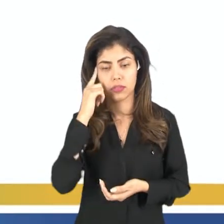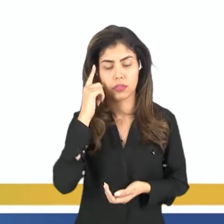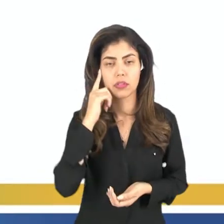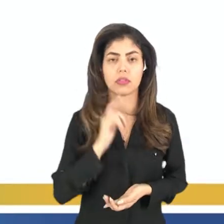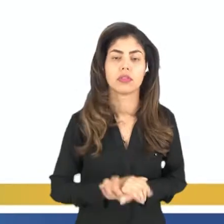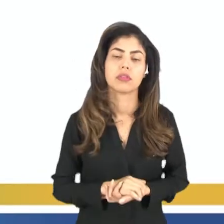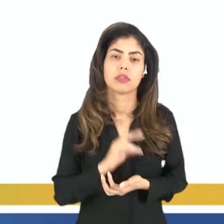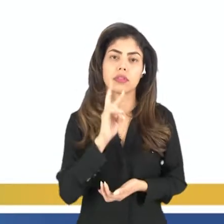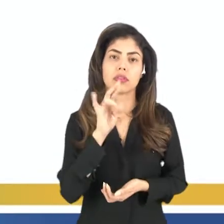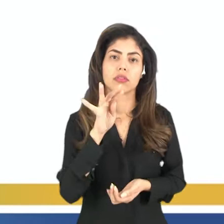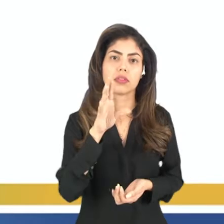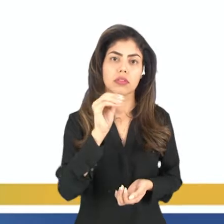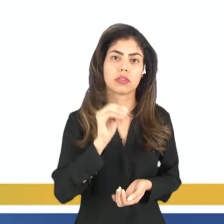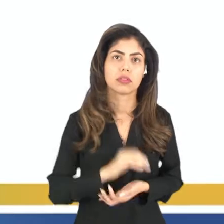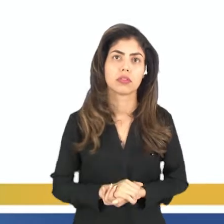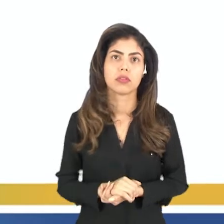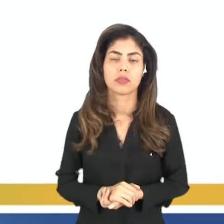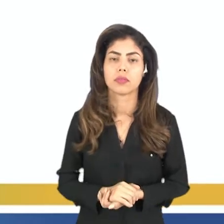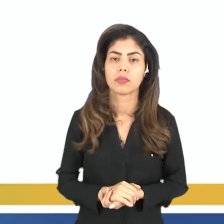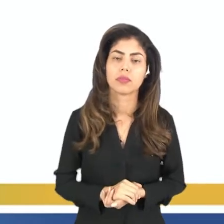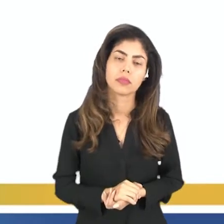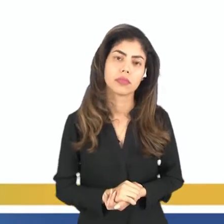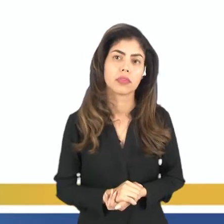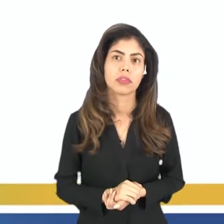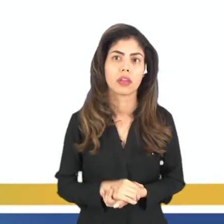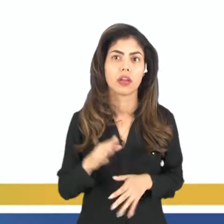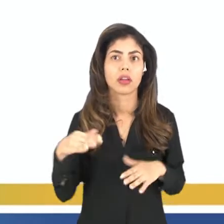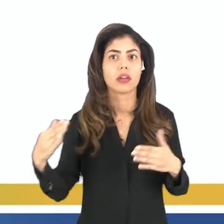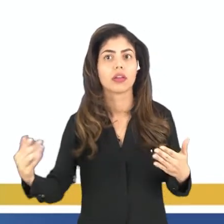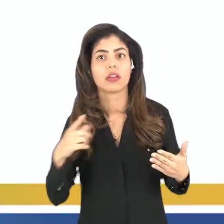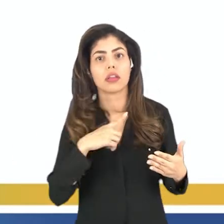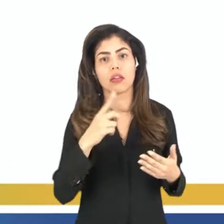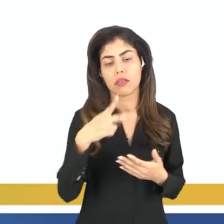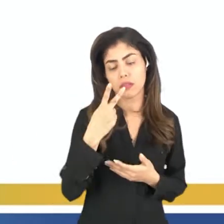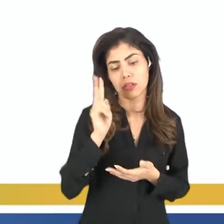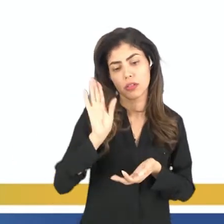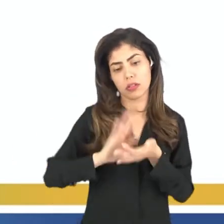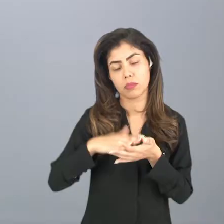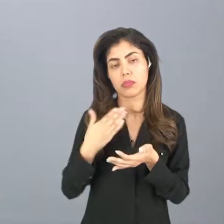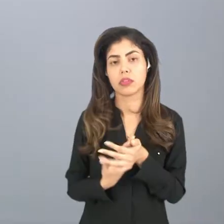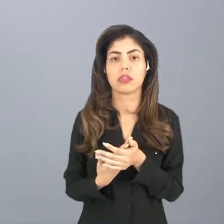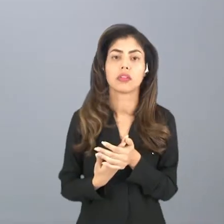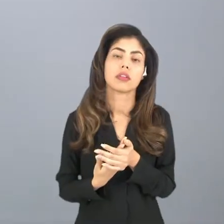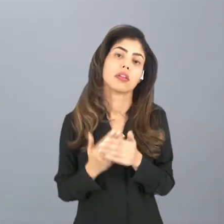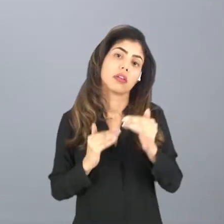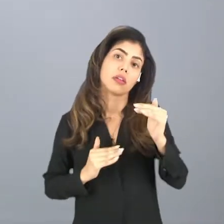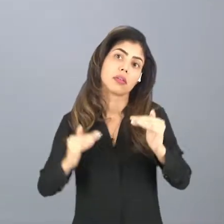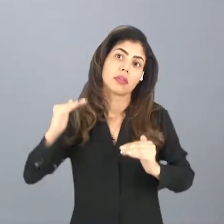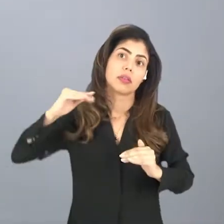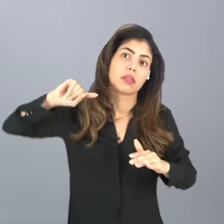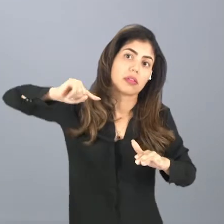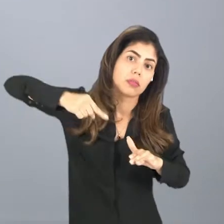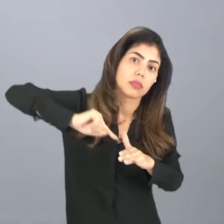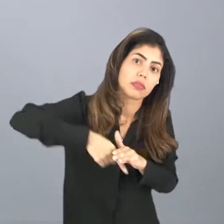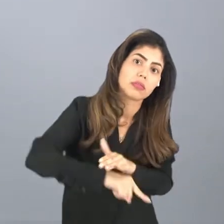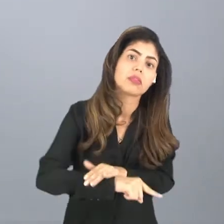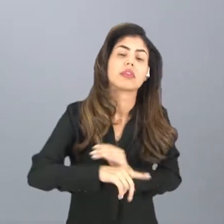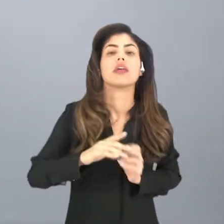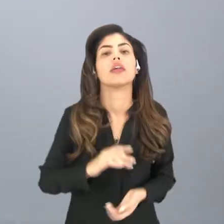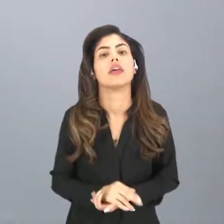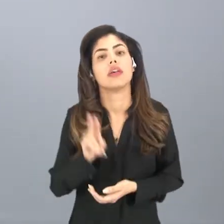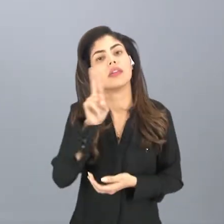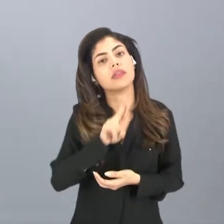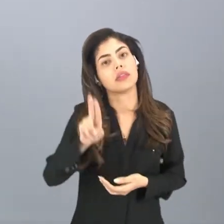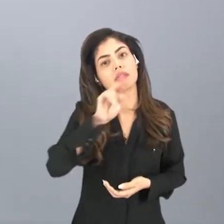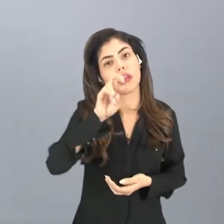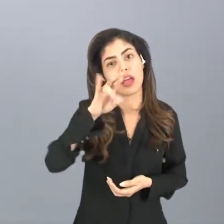un pensamiento crítico, certo? Então, quando eu faço uma interpretação no nível mais profundo, né, quando eu utilizo aí